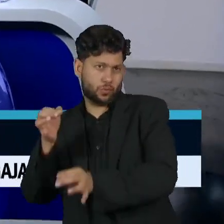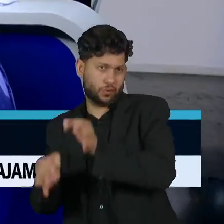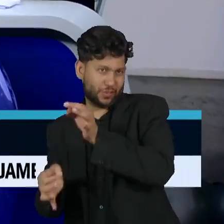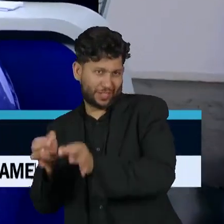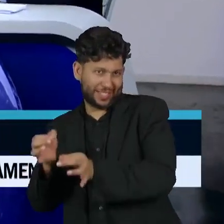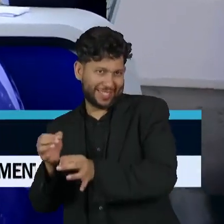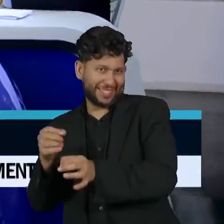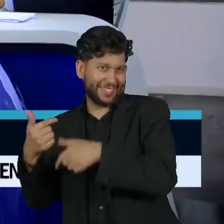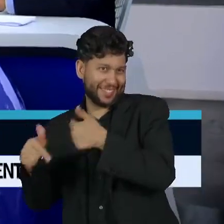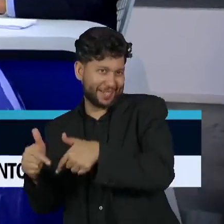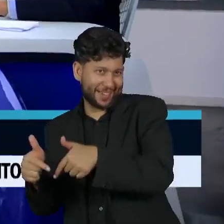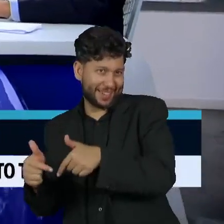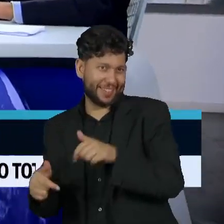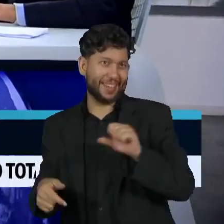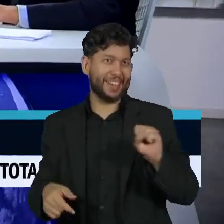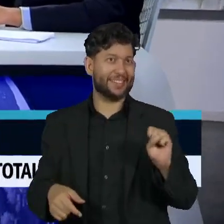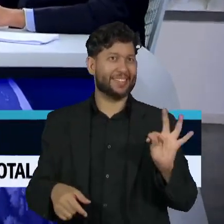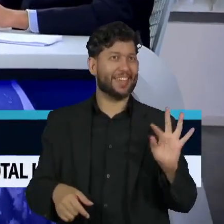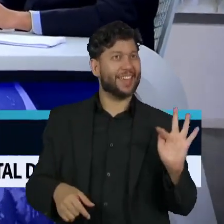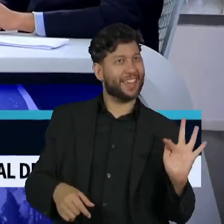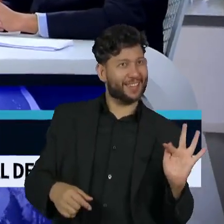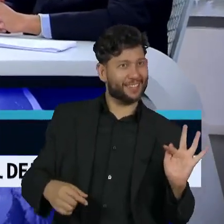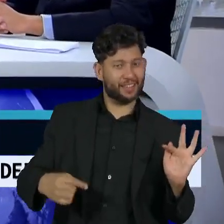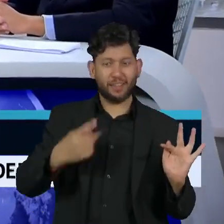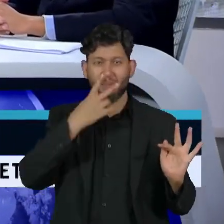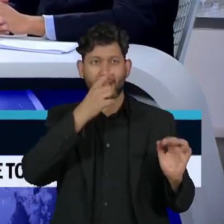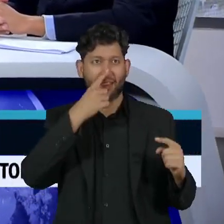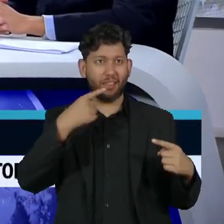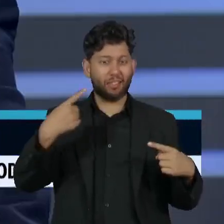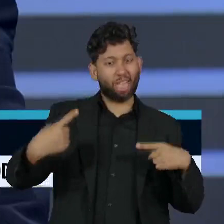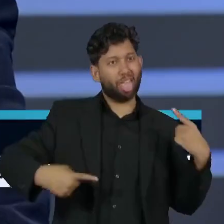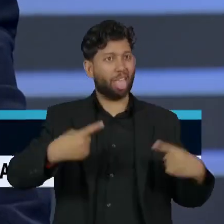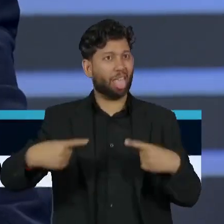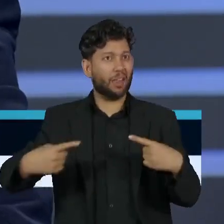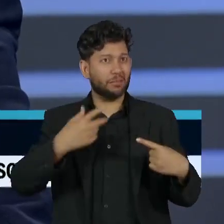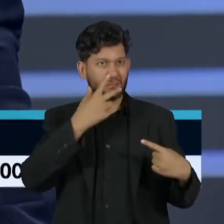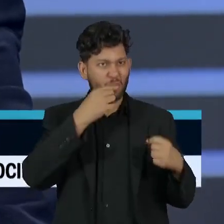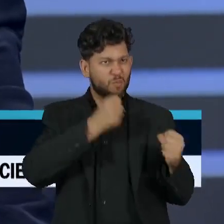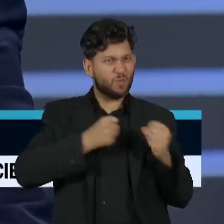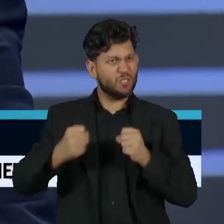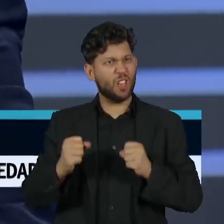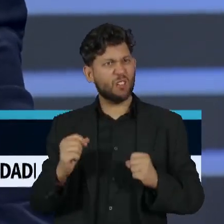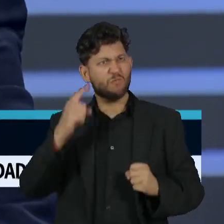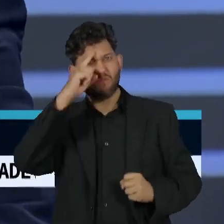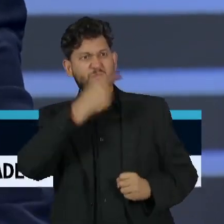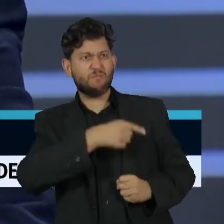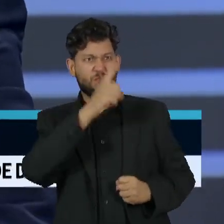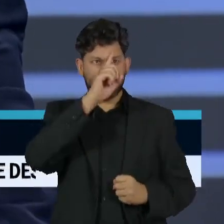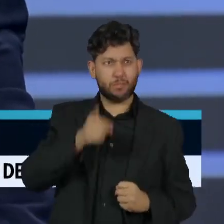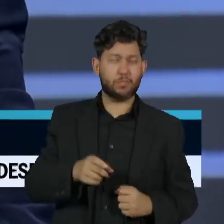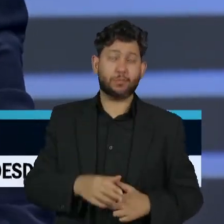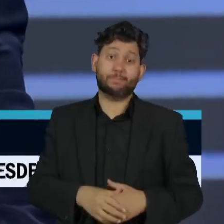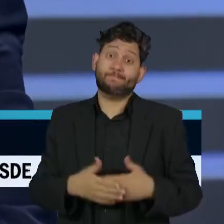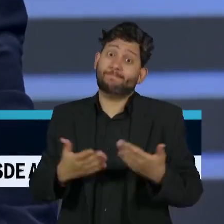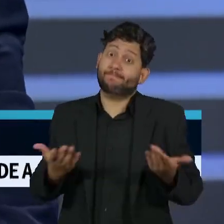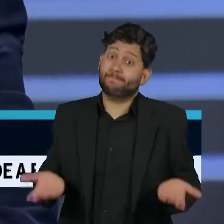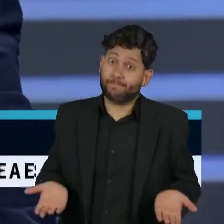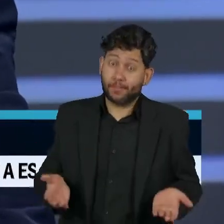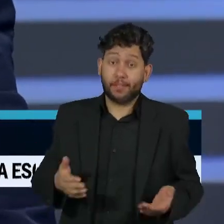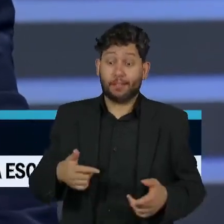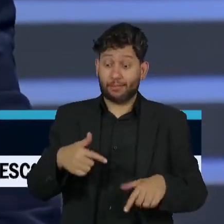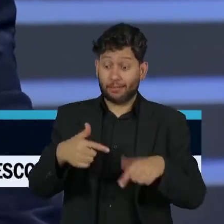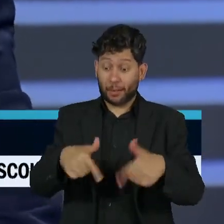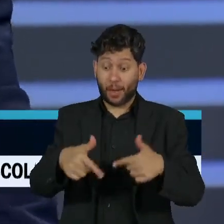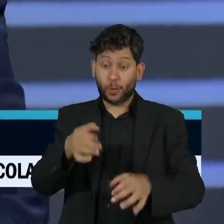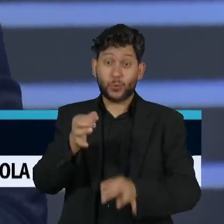há um conflito do STF com a Associação dos juízes do trabalho é na verdade há um grande esvaziamento da Justiça do Trabalho